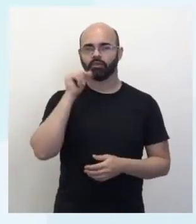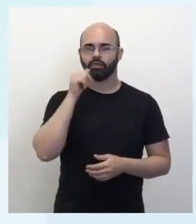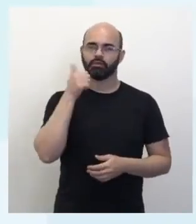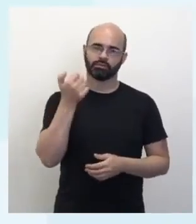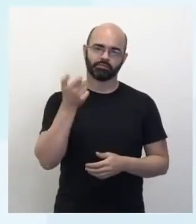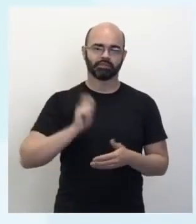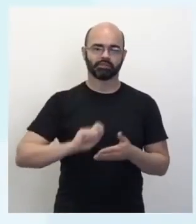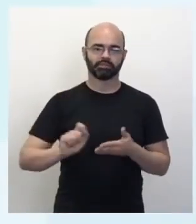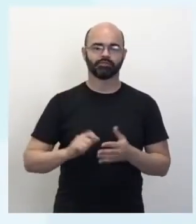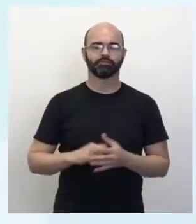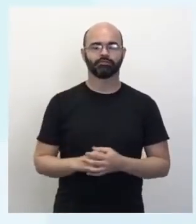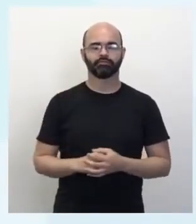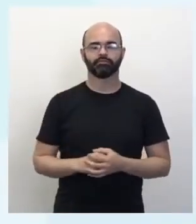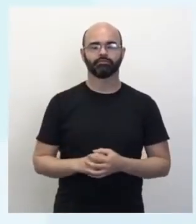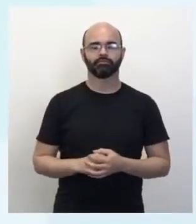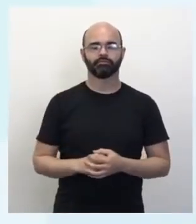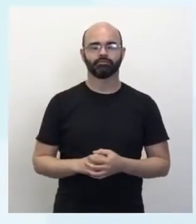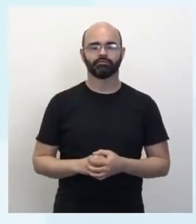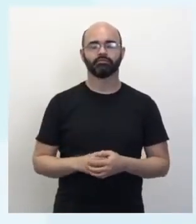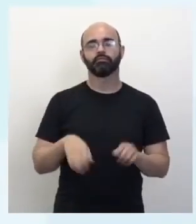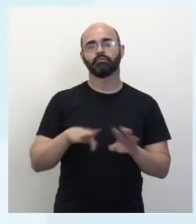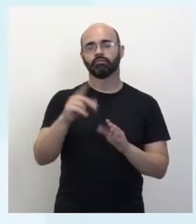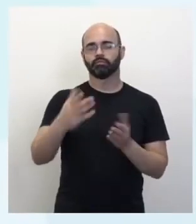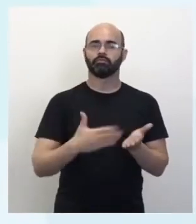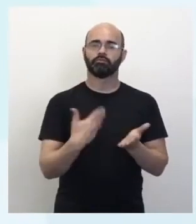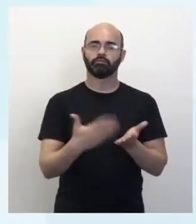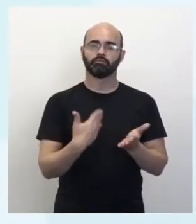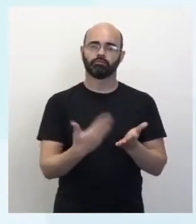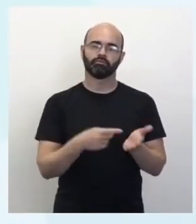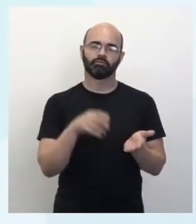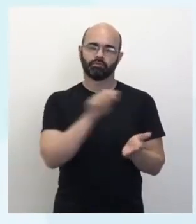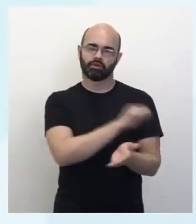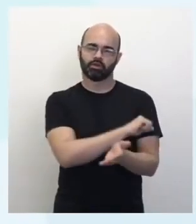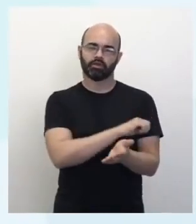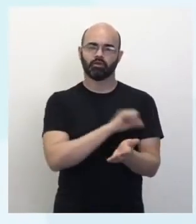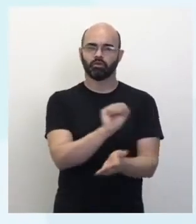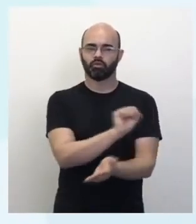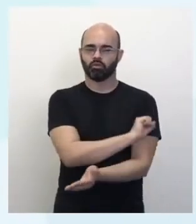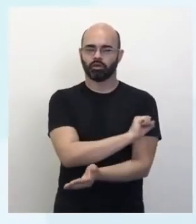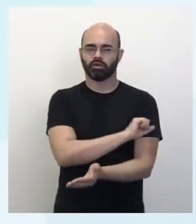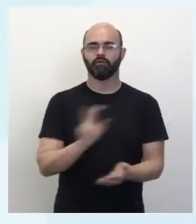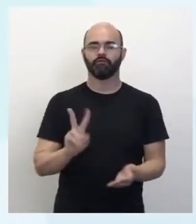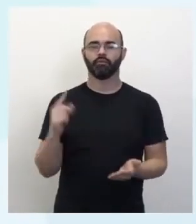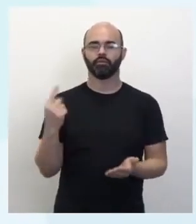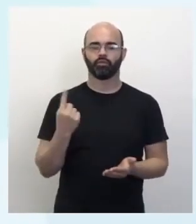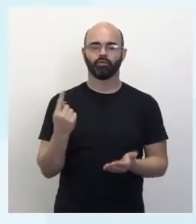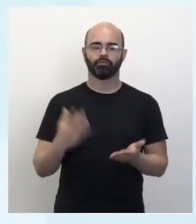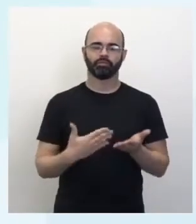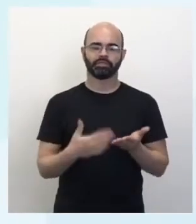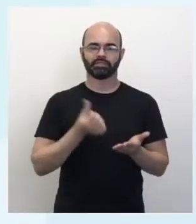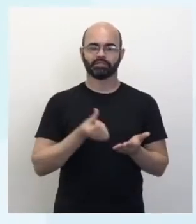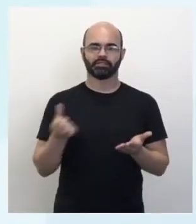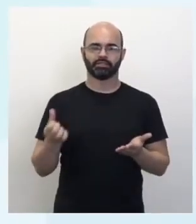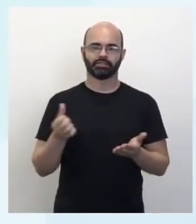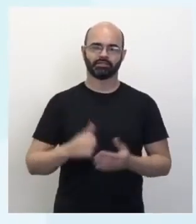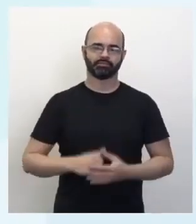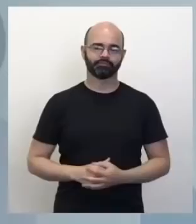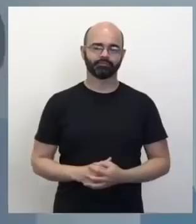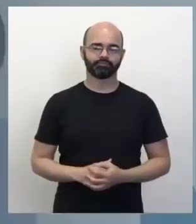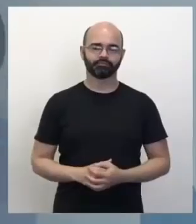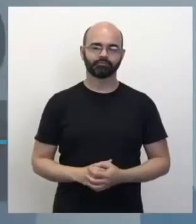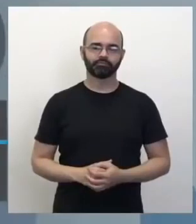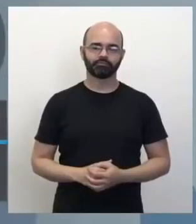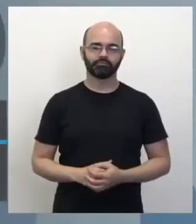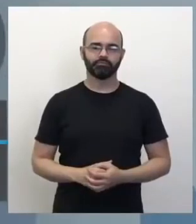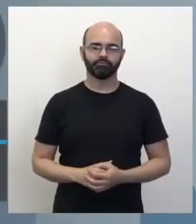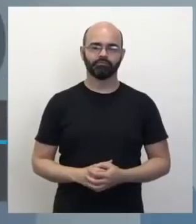pencil, uma caneta ou um lápis and your booklet. Caderno do aluno, 8º ano, volume 1, página 66, adaptado. Eita! A gente tem